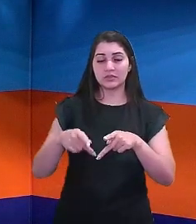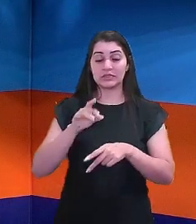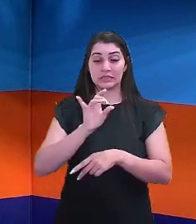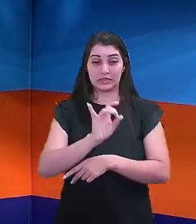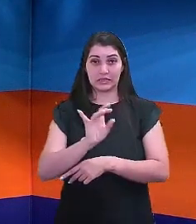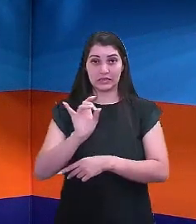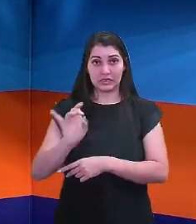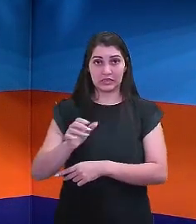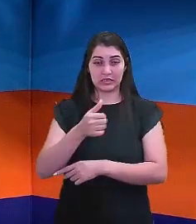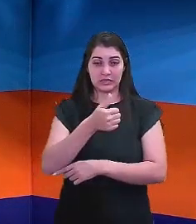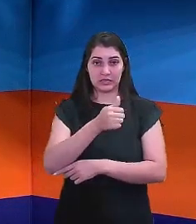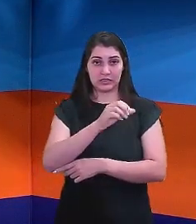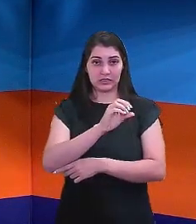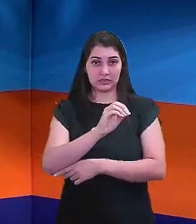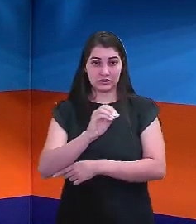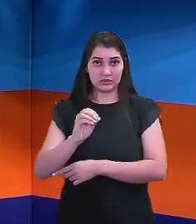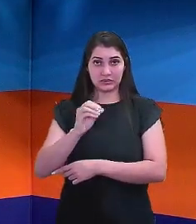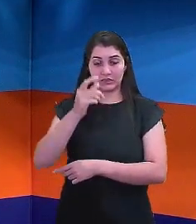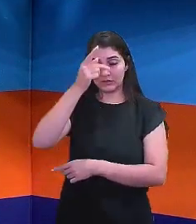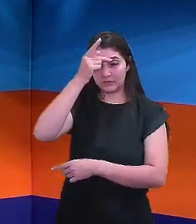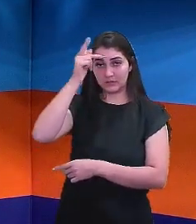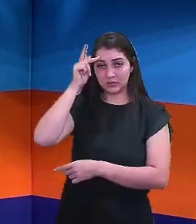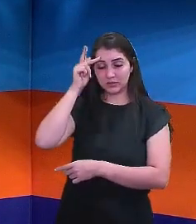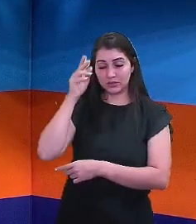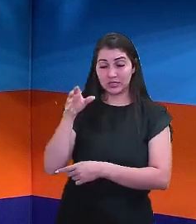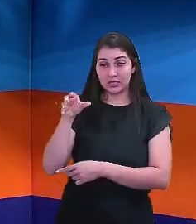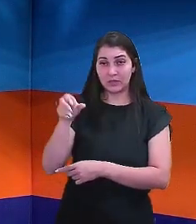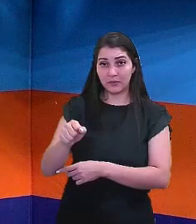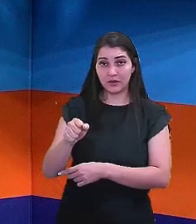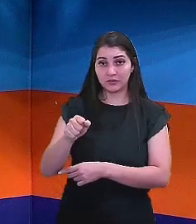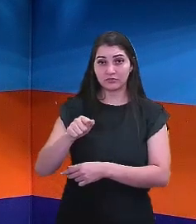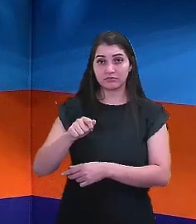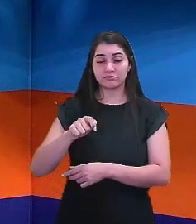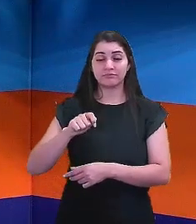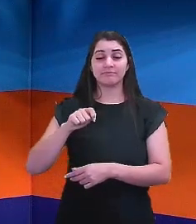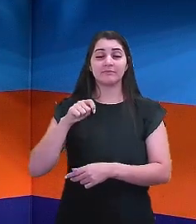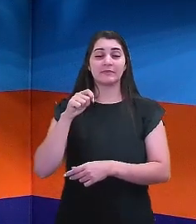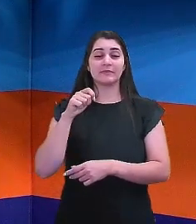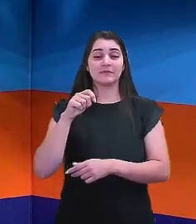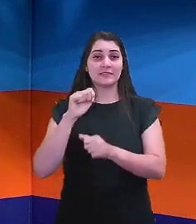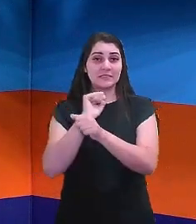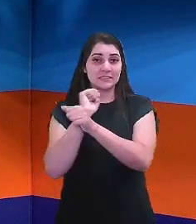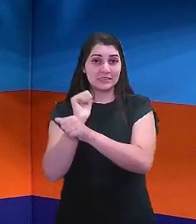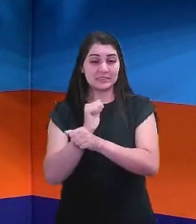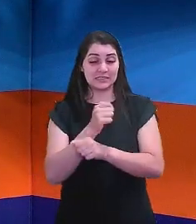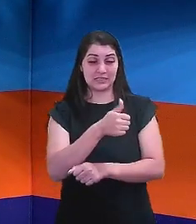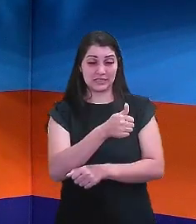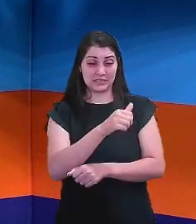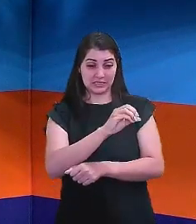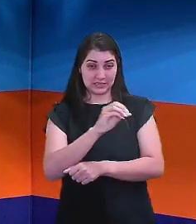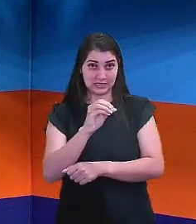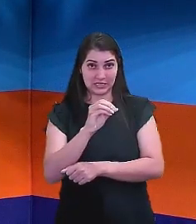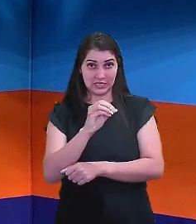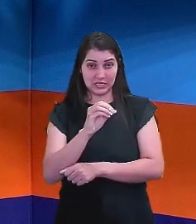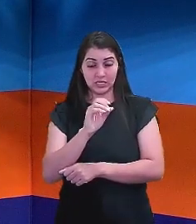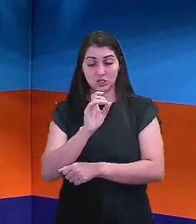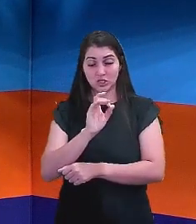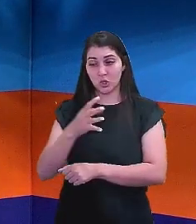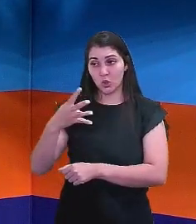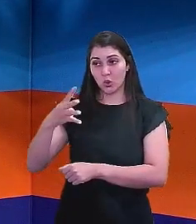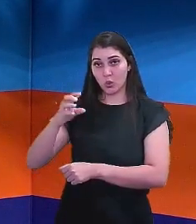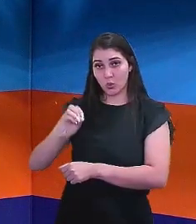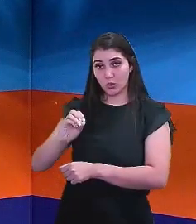cada 100 pessoas que eram capturadas para ser escravizados, desses 100, 40 vinham para o Brasil e 60